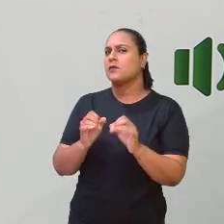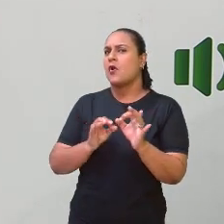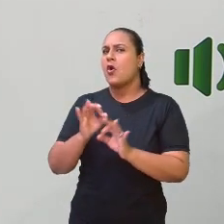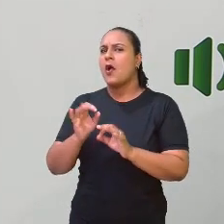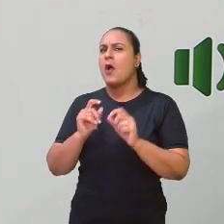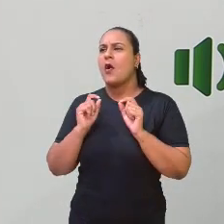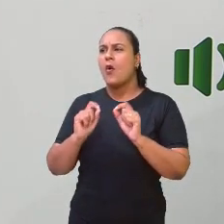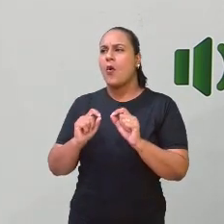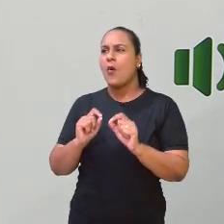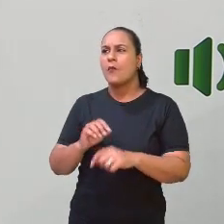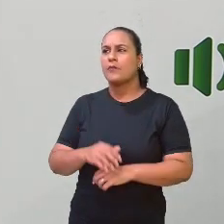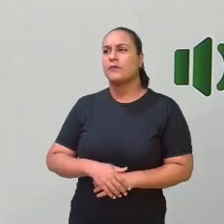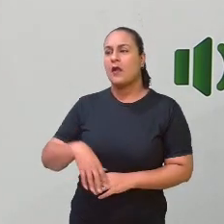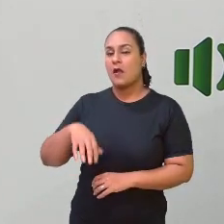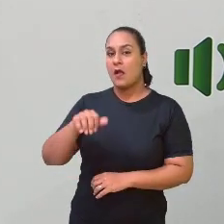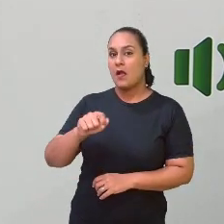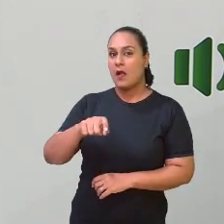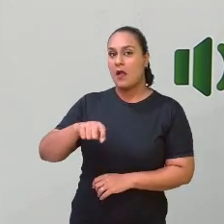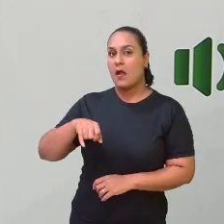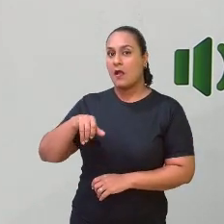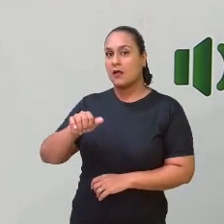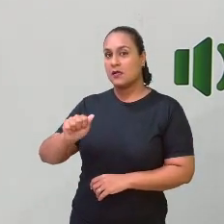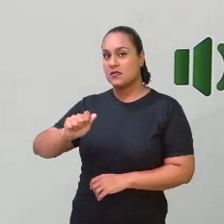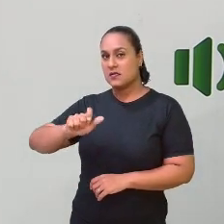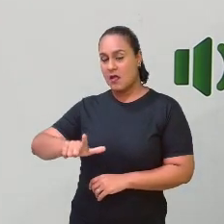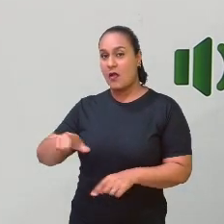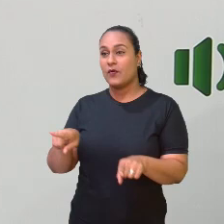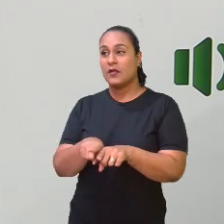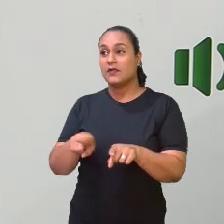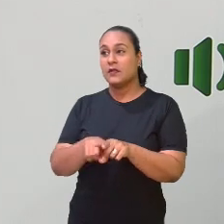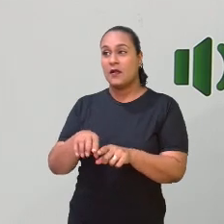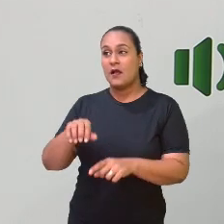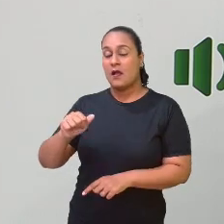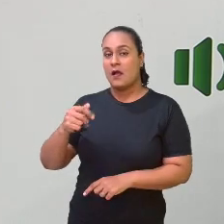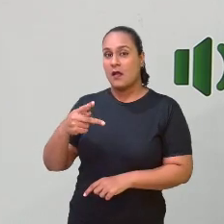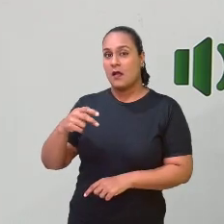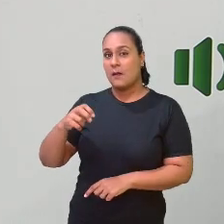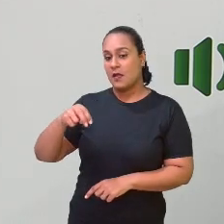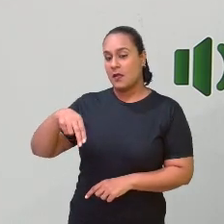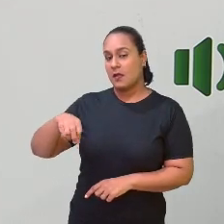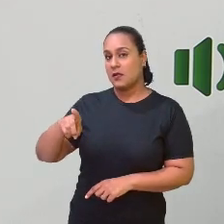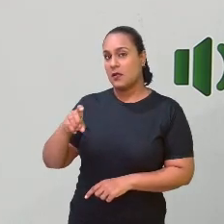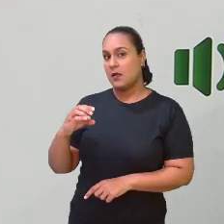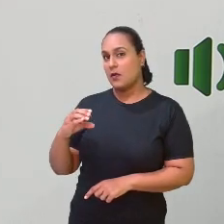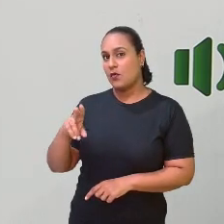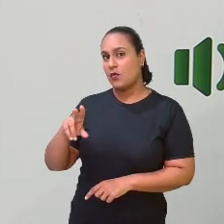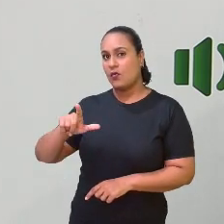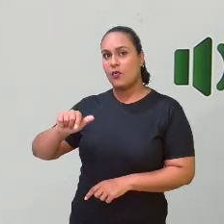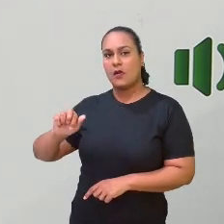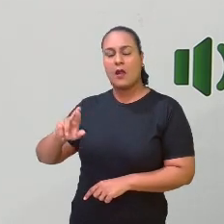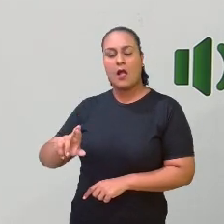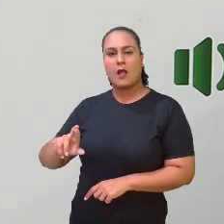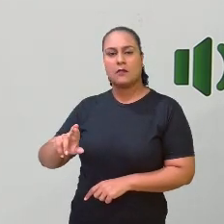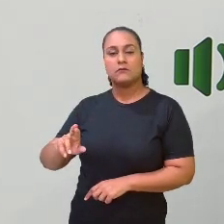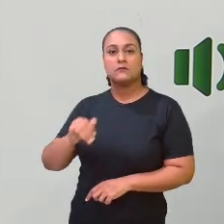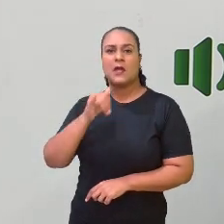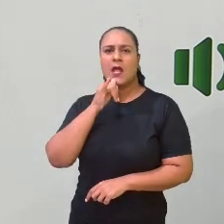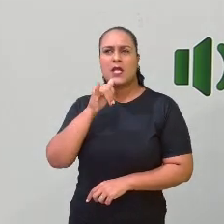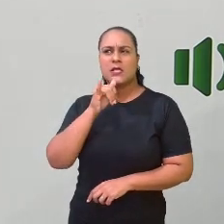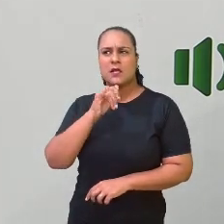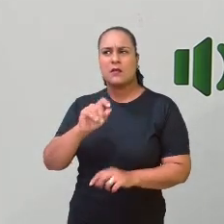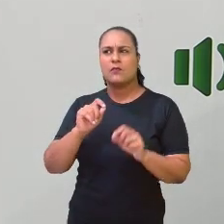em esqueleto axial e esqueleto apendicular. A gente pode dar um exemplo